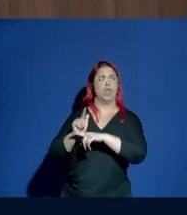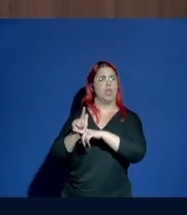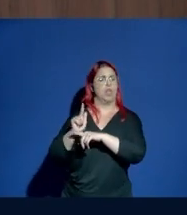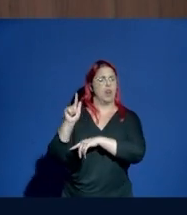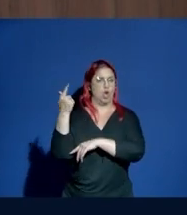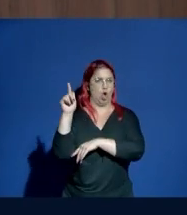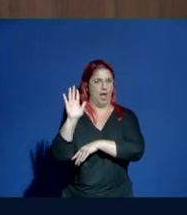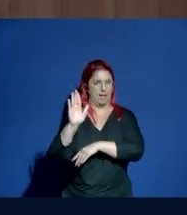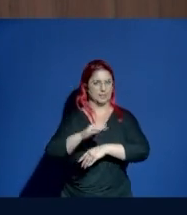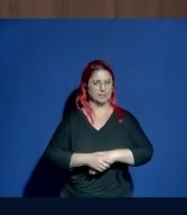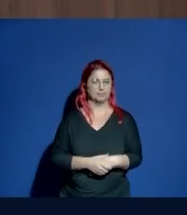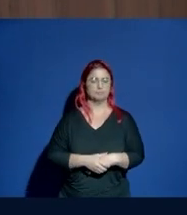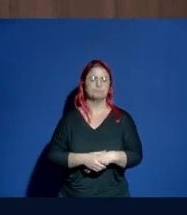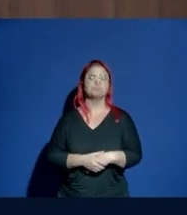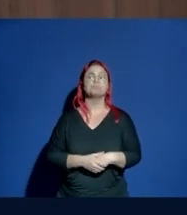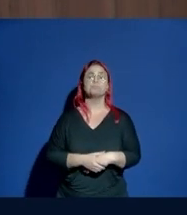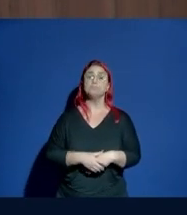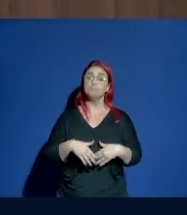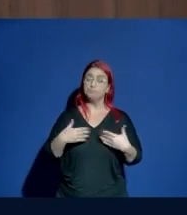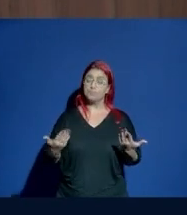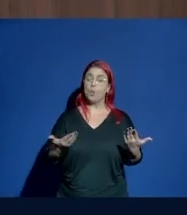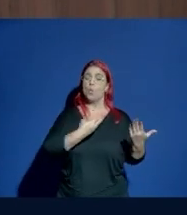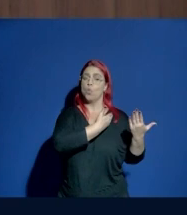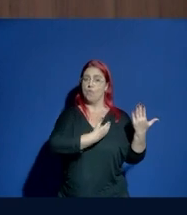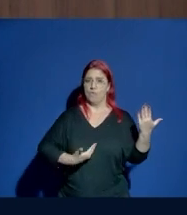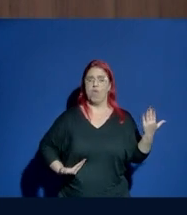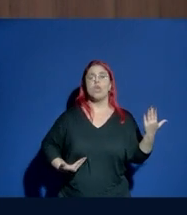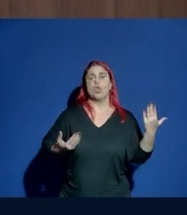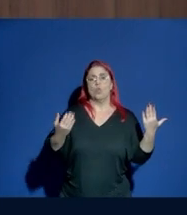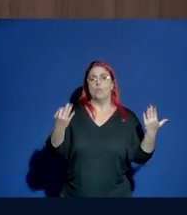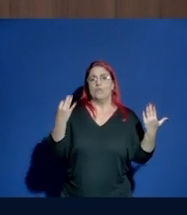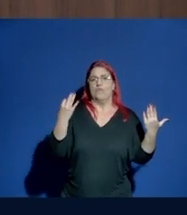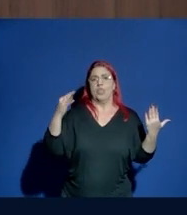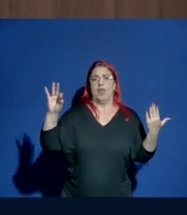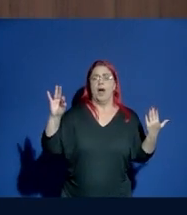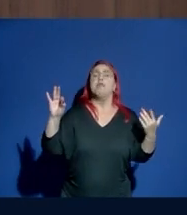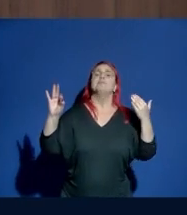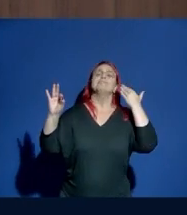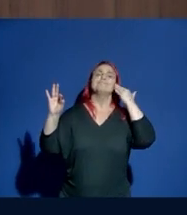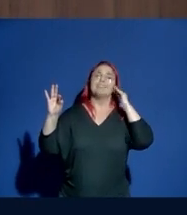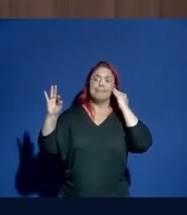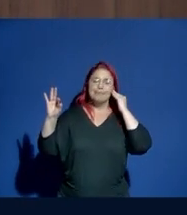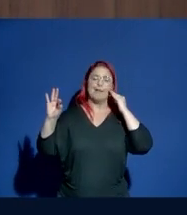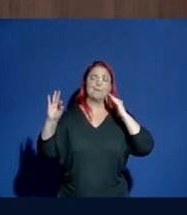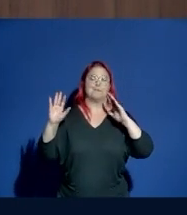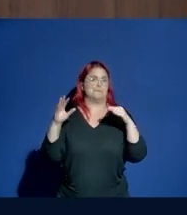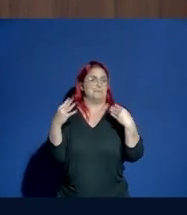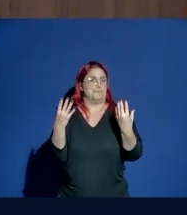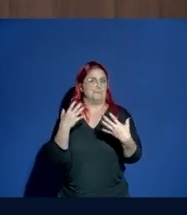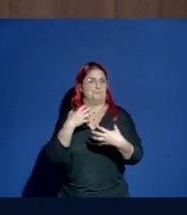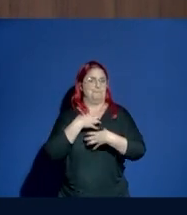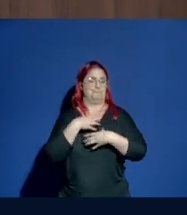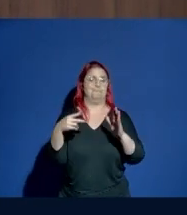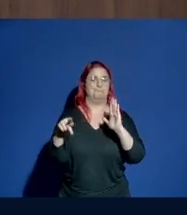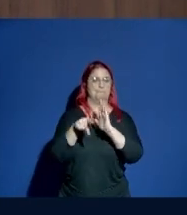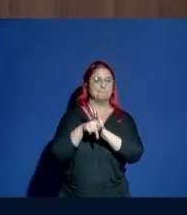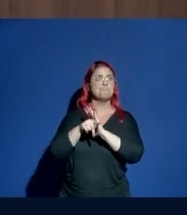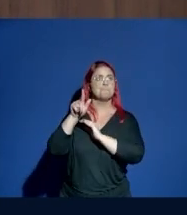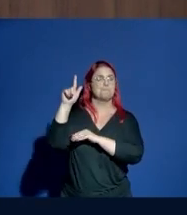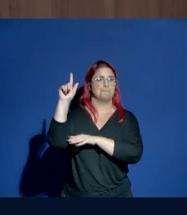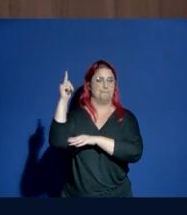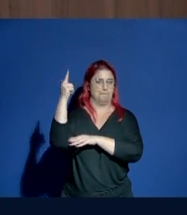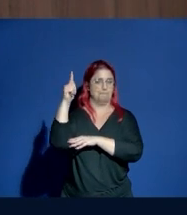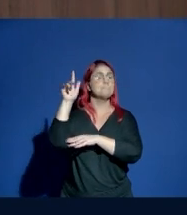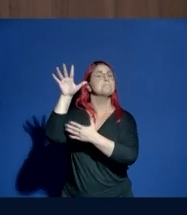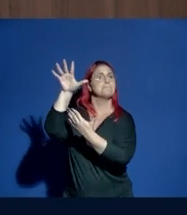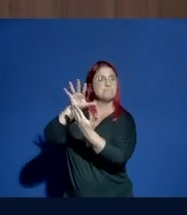lugar então é o governo federal Entendeu Tá certo aquela metodologia que é do estado de Goiás ou seja